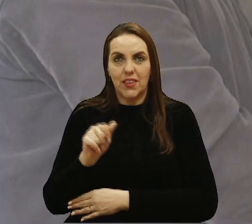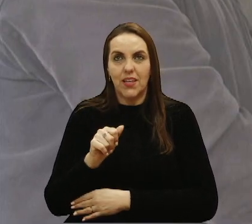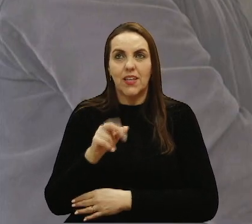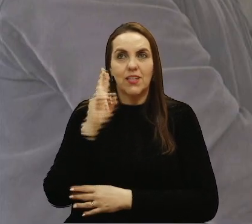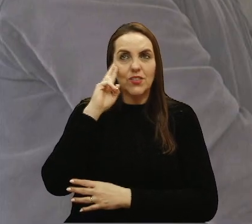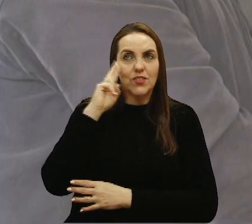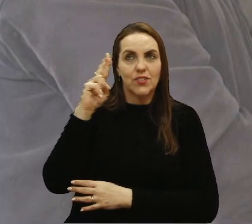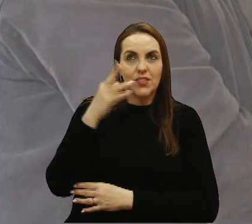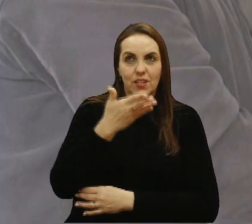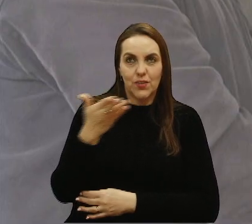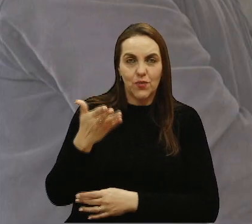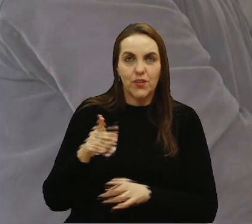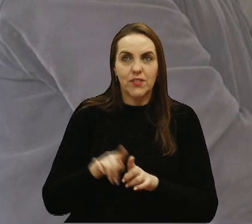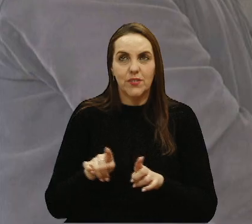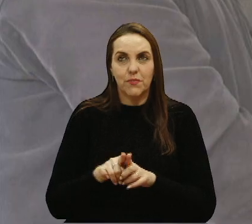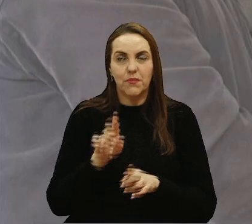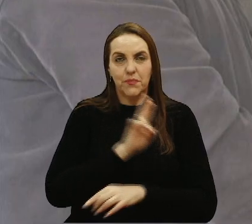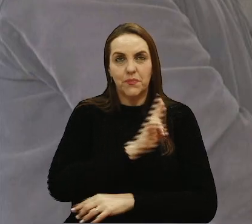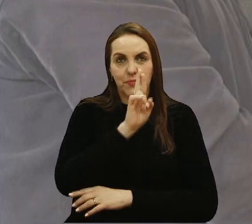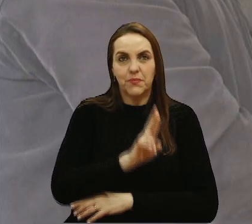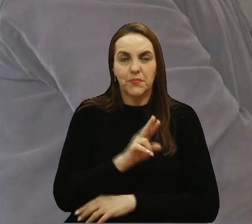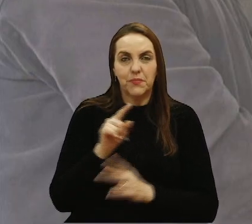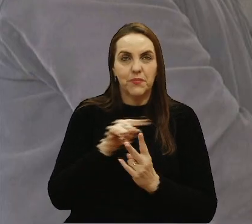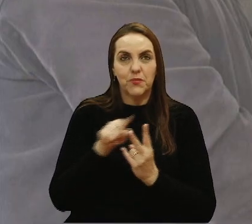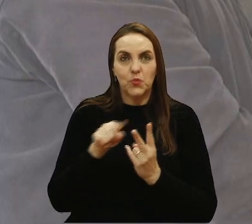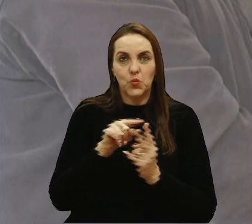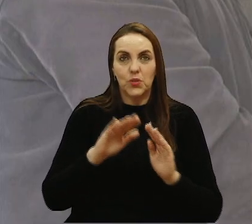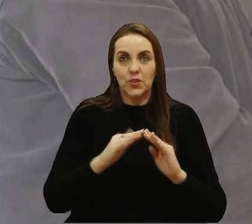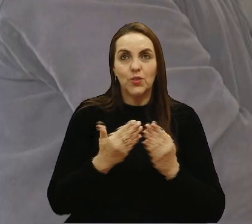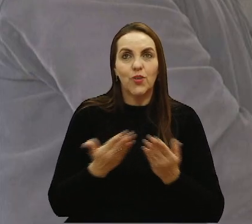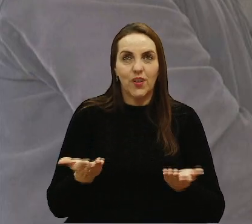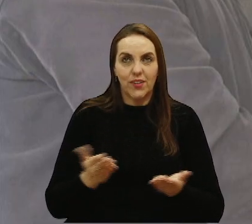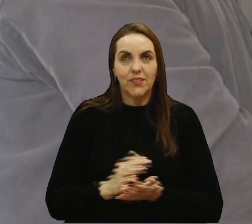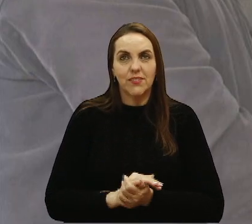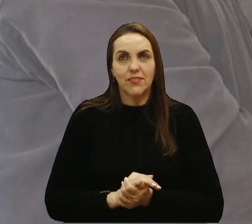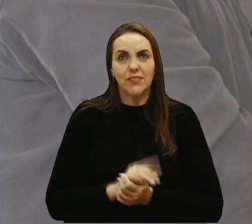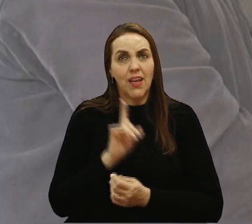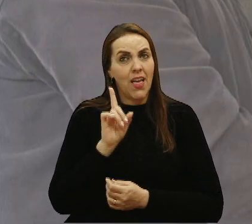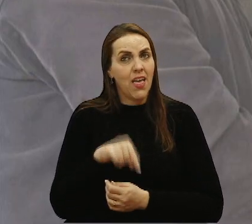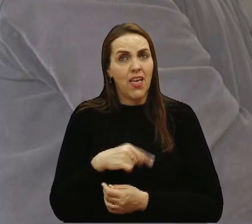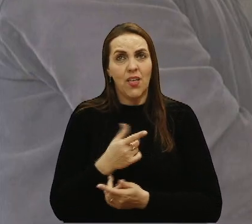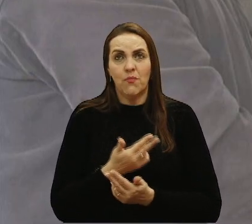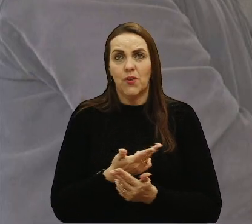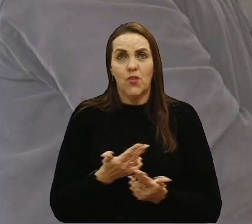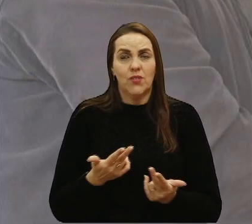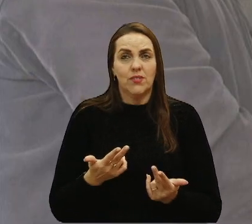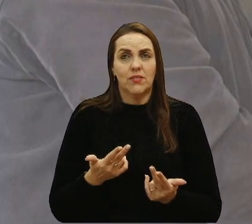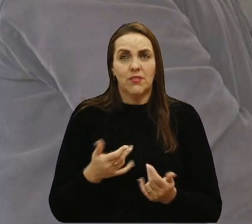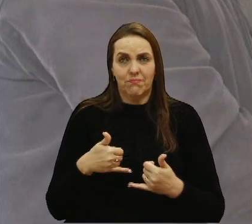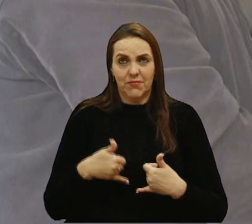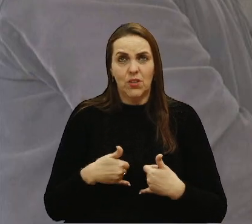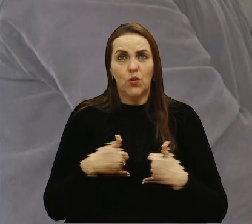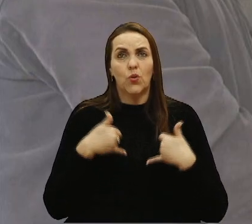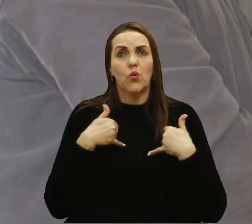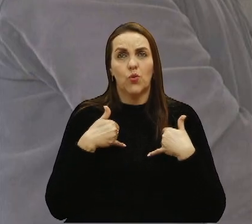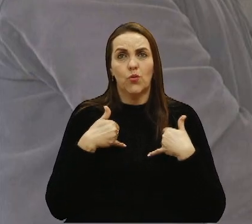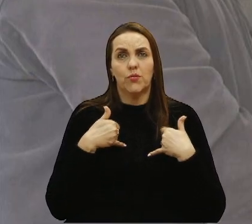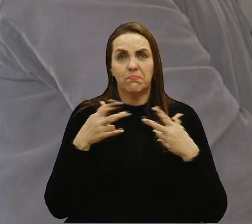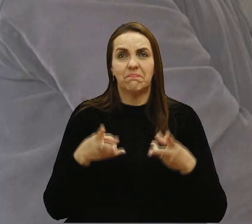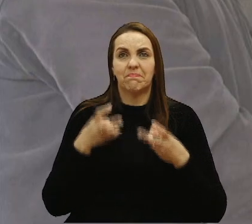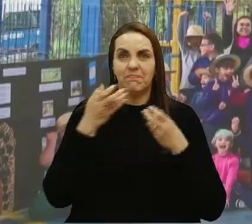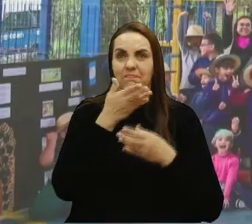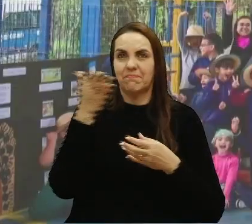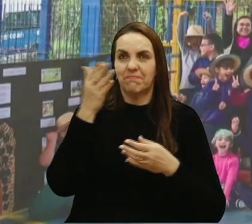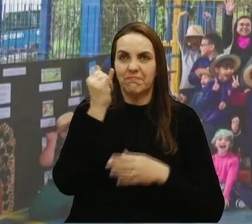diretoras ali que representam as duas escolas. É algo que nos dá orgulho de ver essa imagem